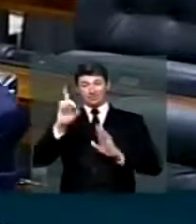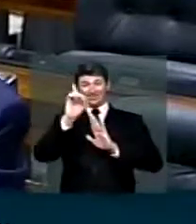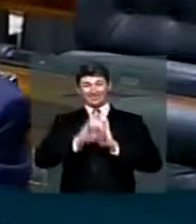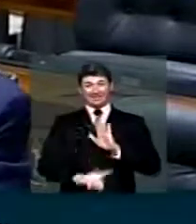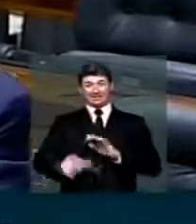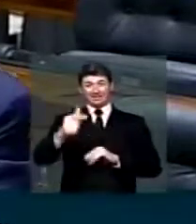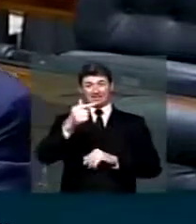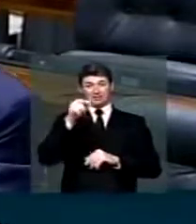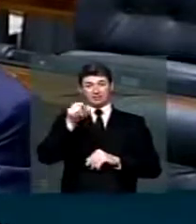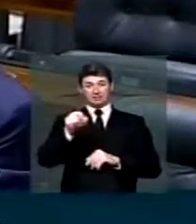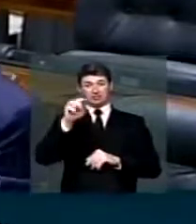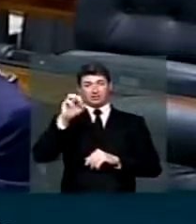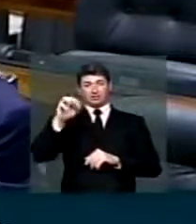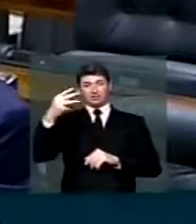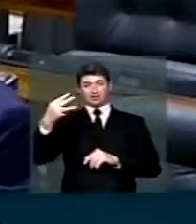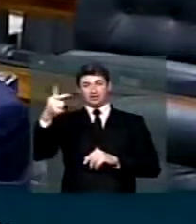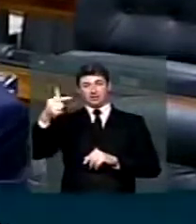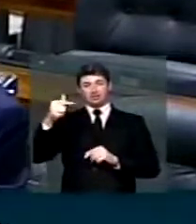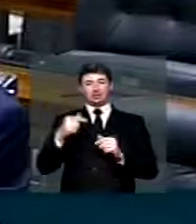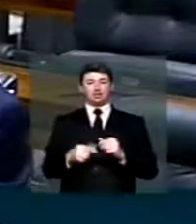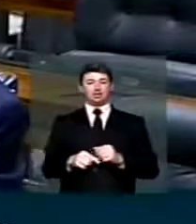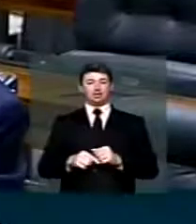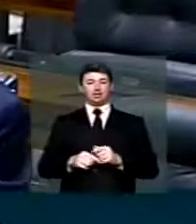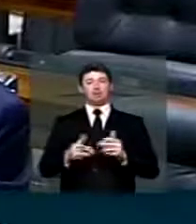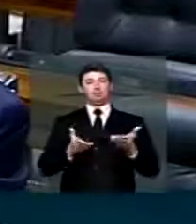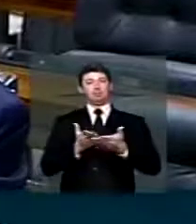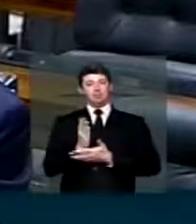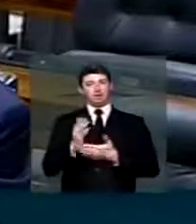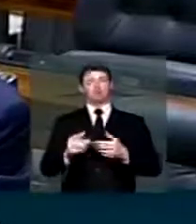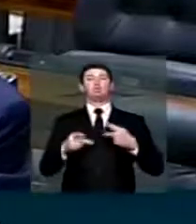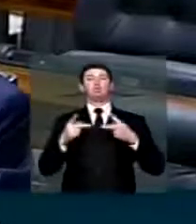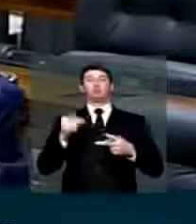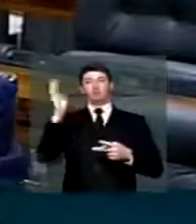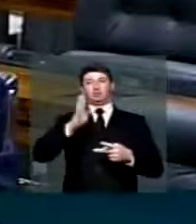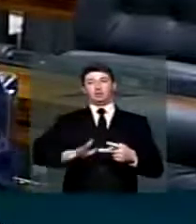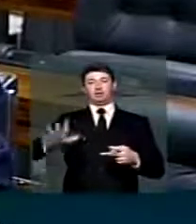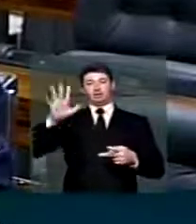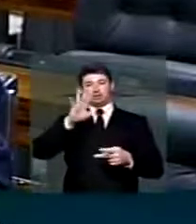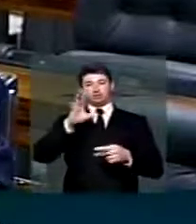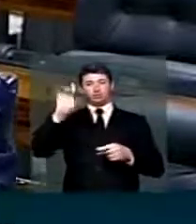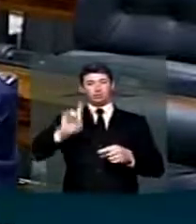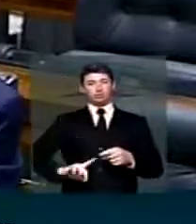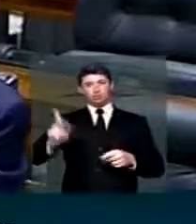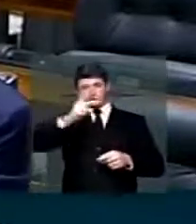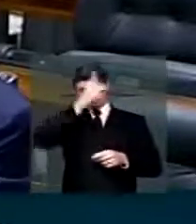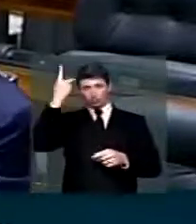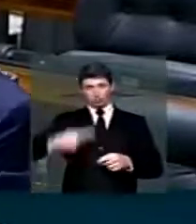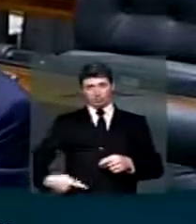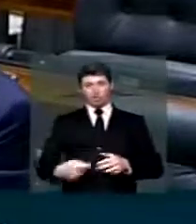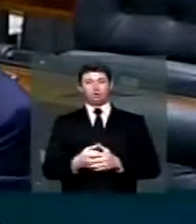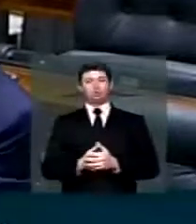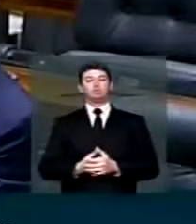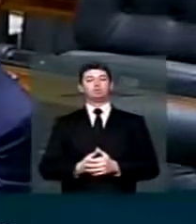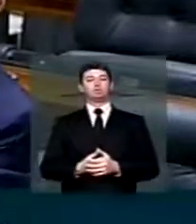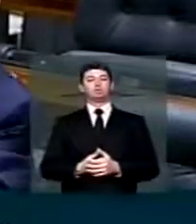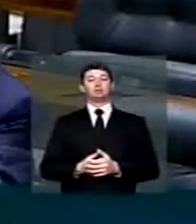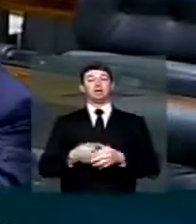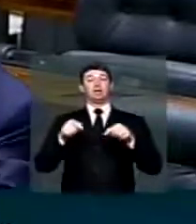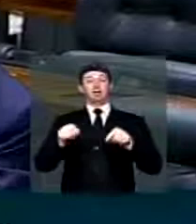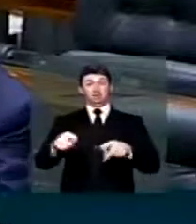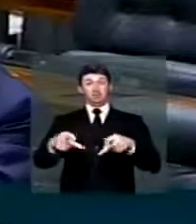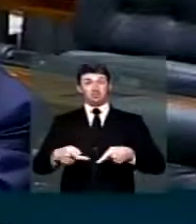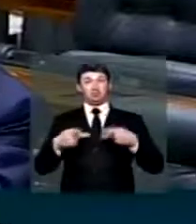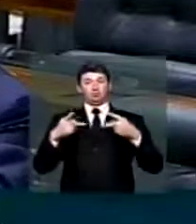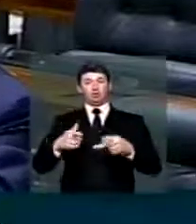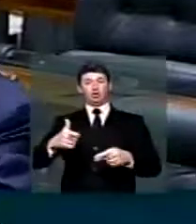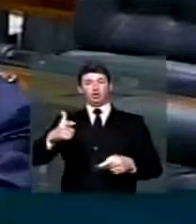decreto 7.037 aprovou o Plano Nacional de Direitos Humanos. Plano esse que está